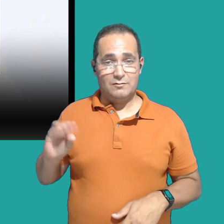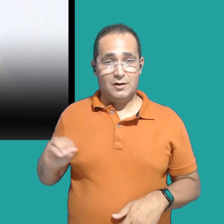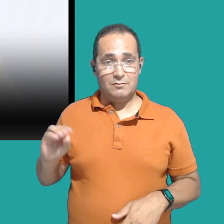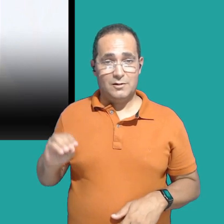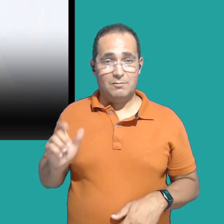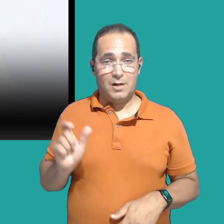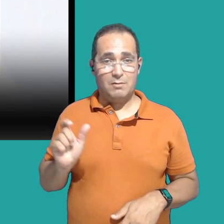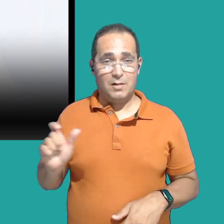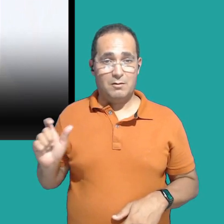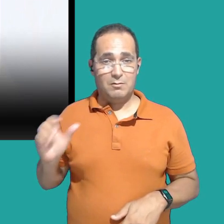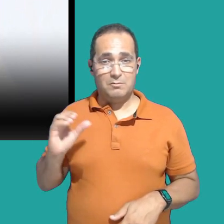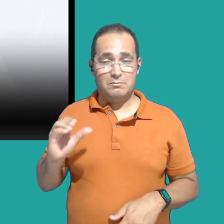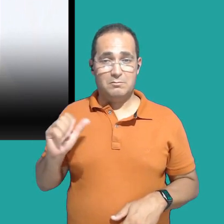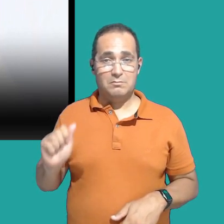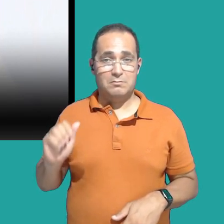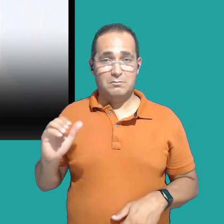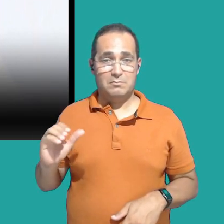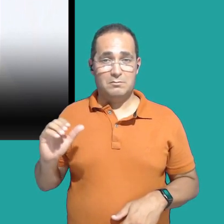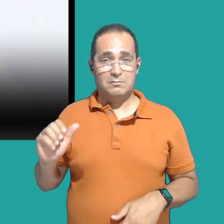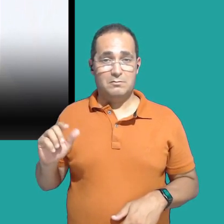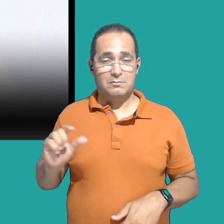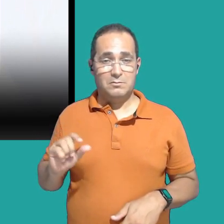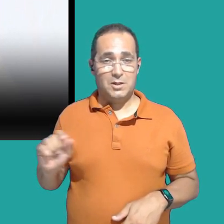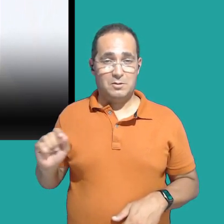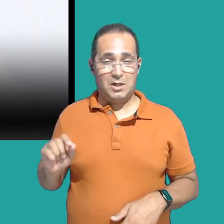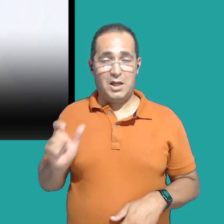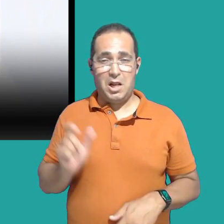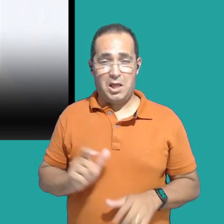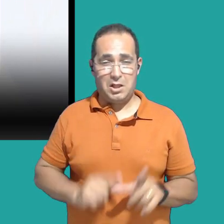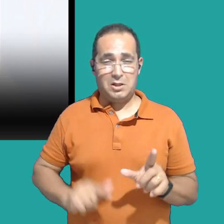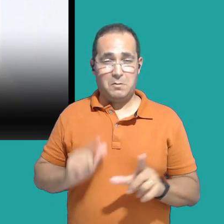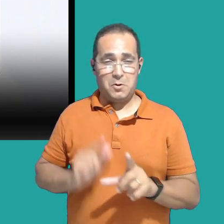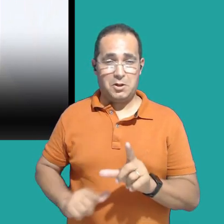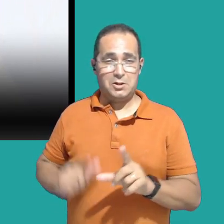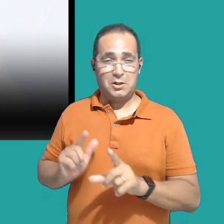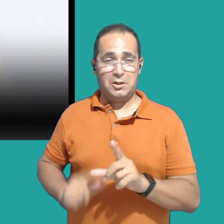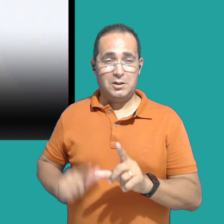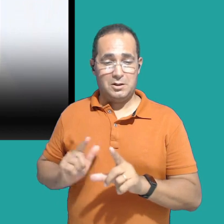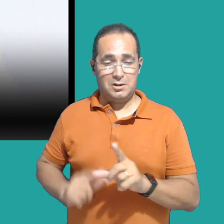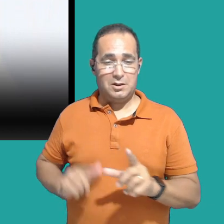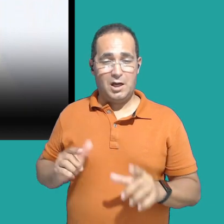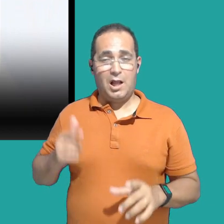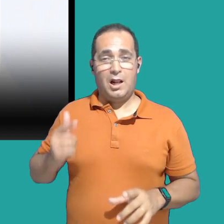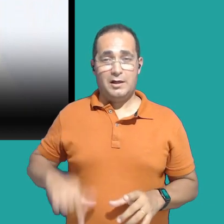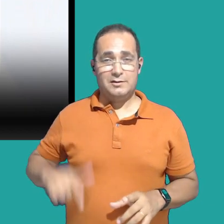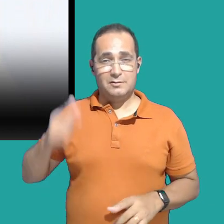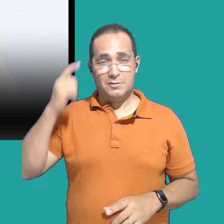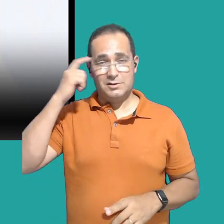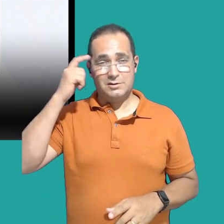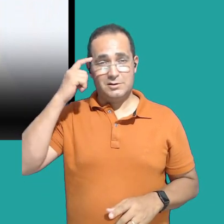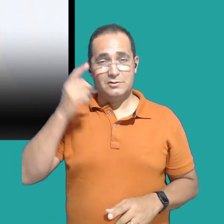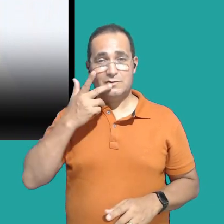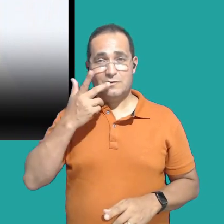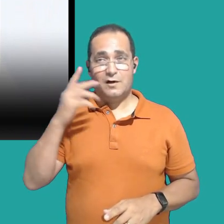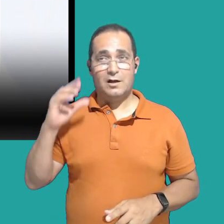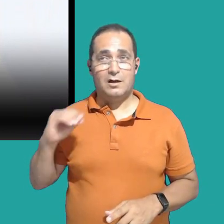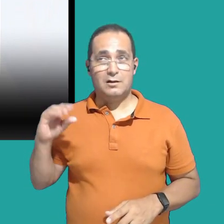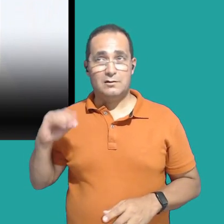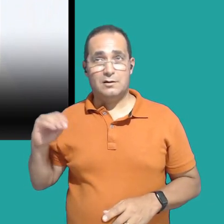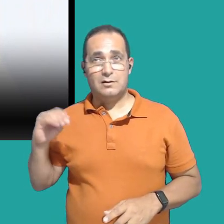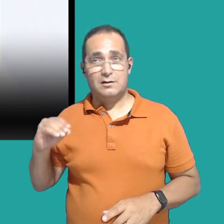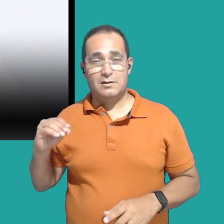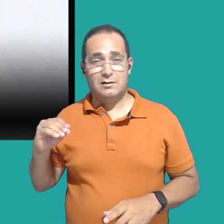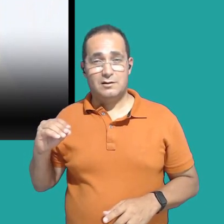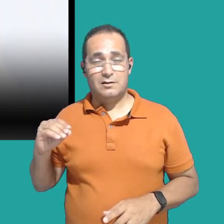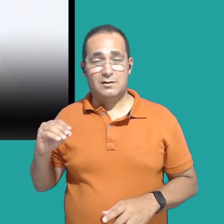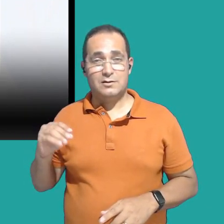você ter que ficar dizendo como se escreve C-A-S-A para a pessoa escrever letra por letra do que você está falando. Além disso, você tem que pensar no que você